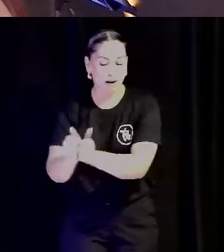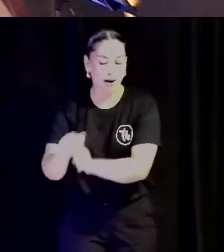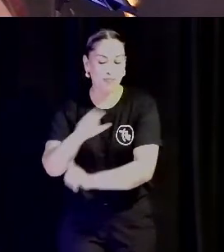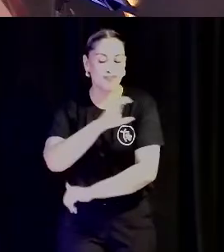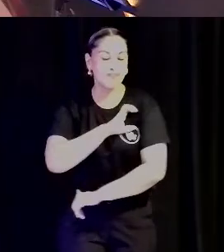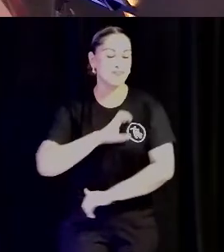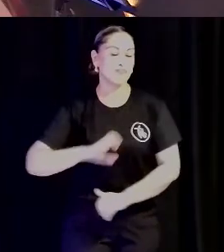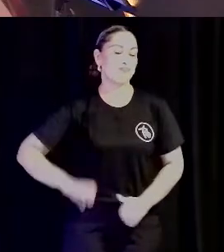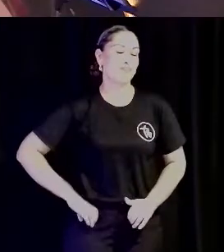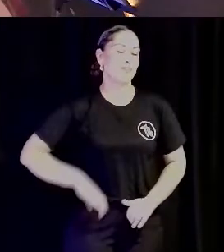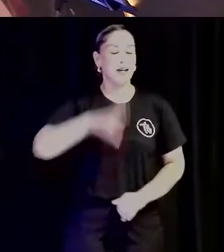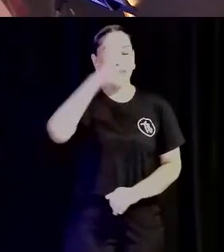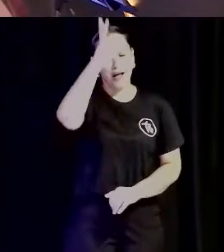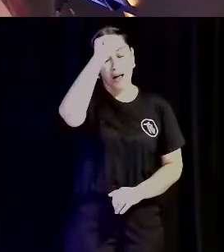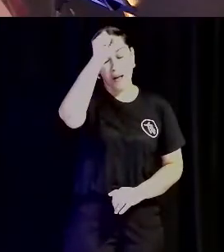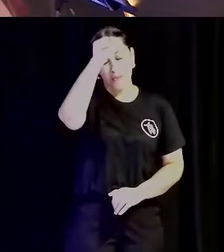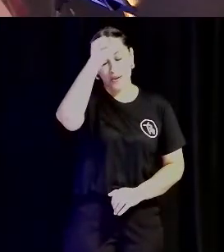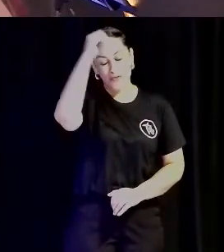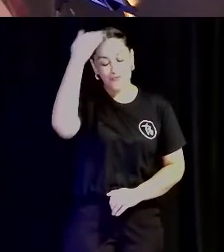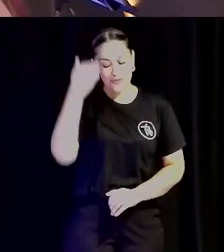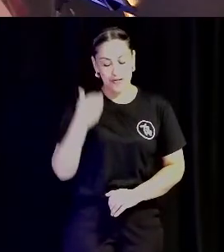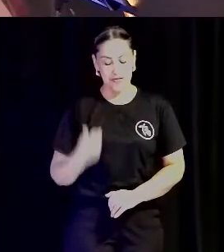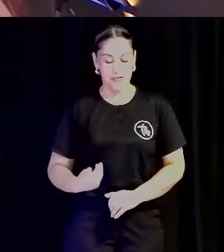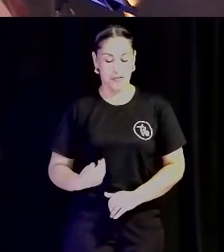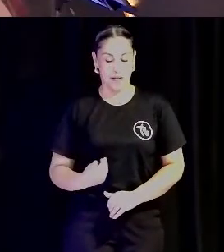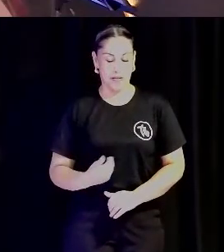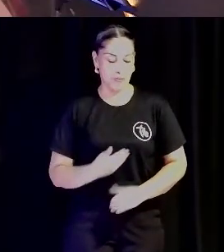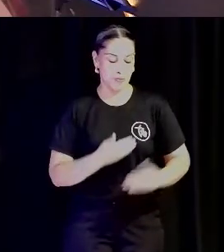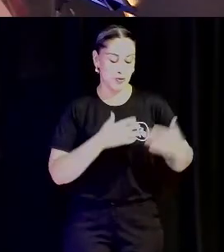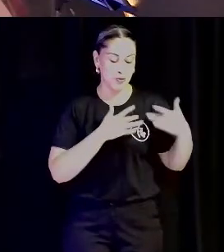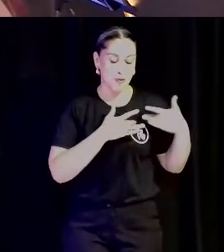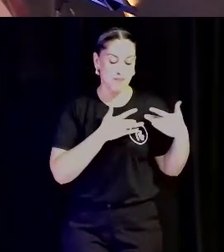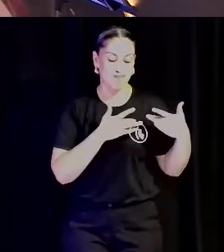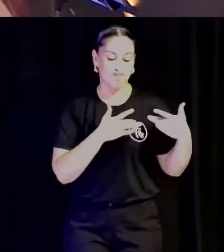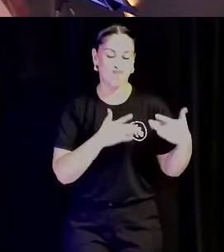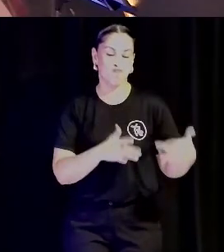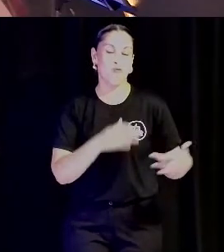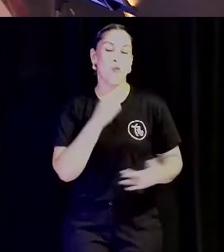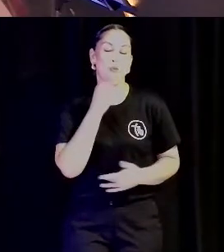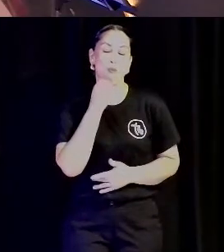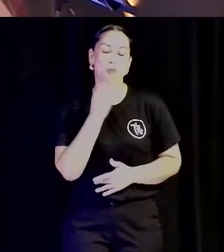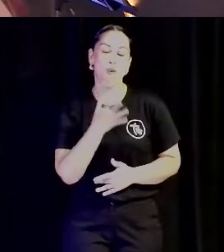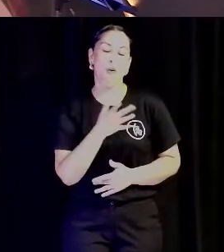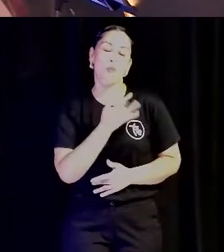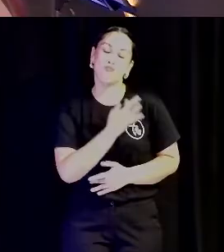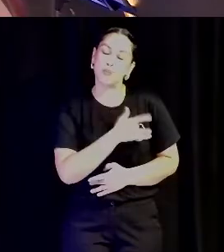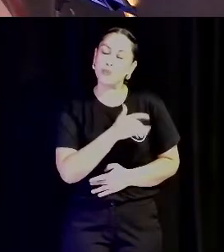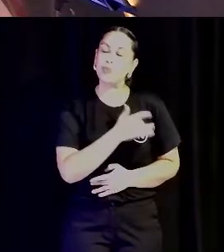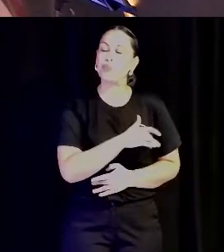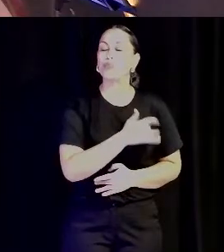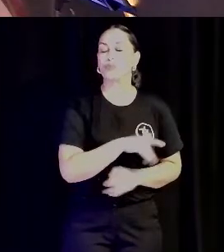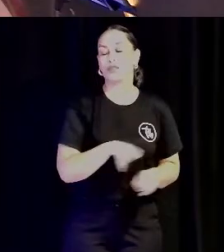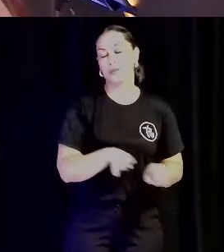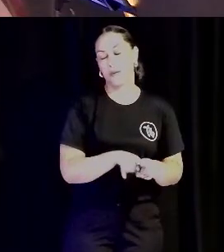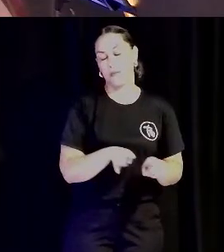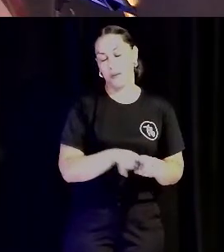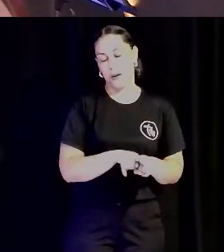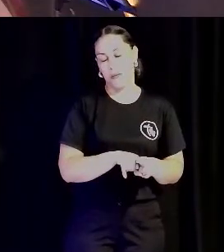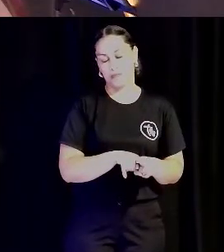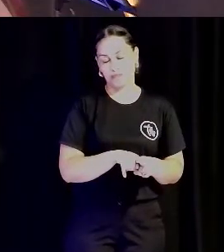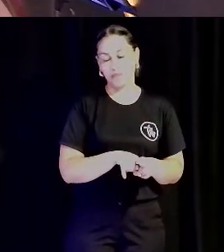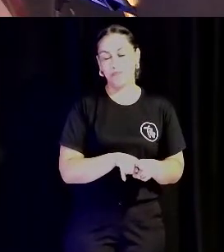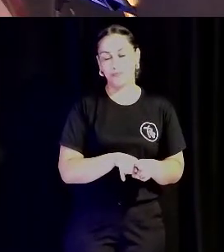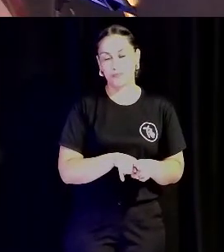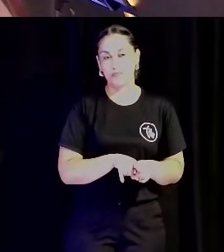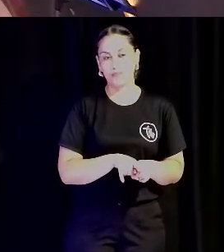eles aprendem a serem generosos, bondosos, misericordiosos, compassivos.